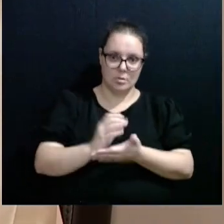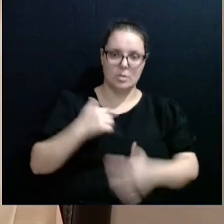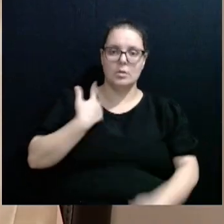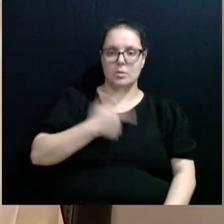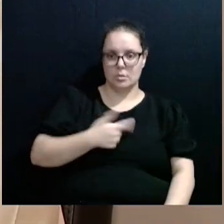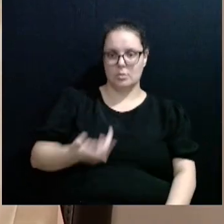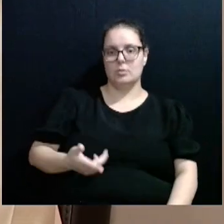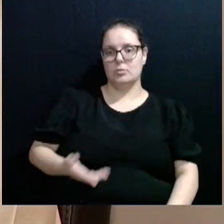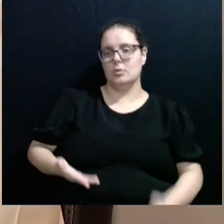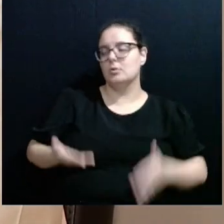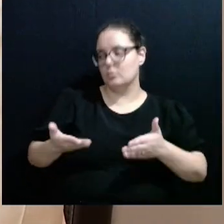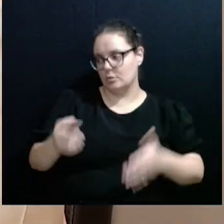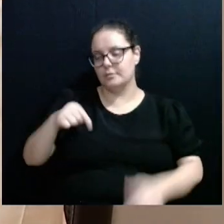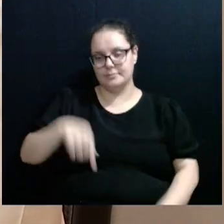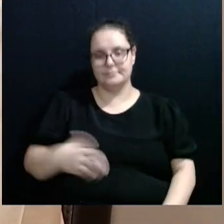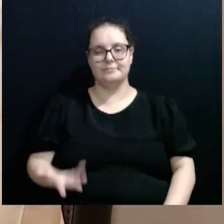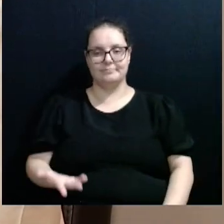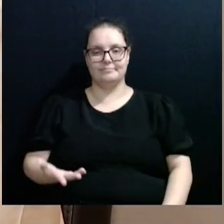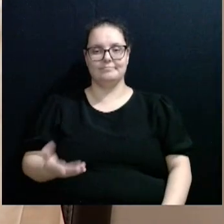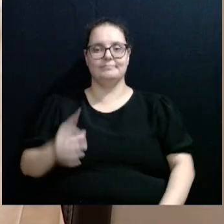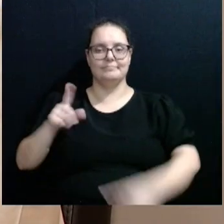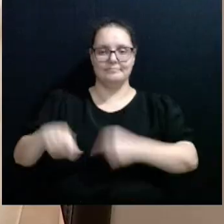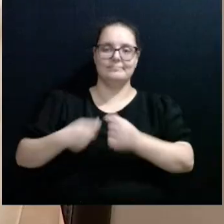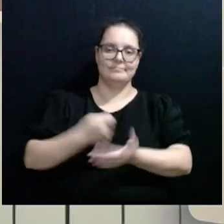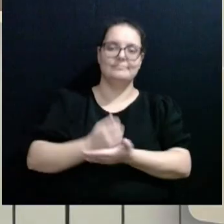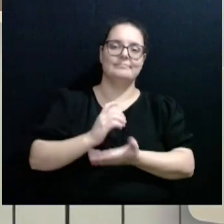aqui nas emendas do orçamento.